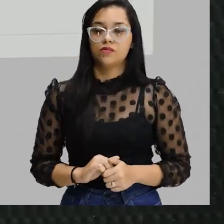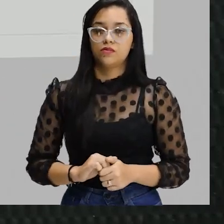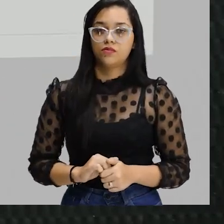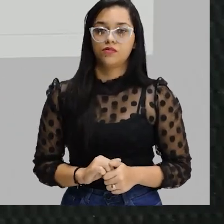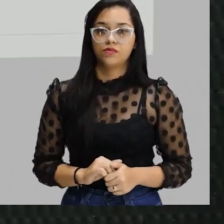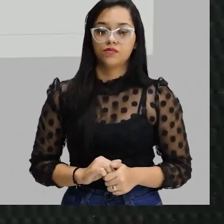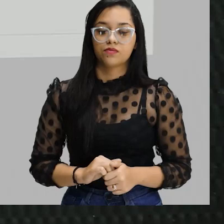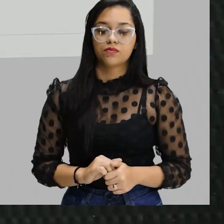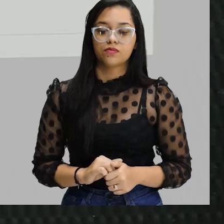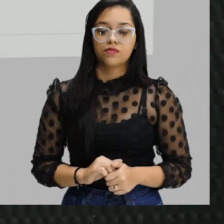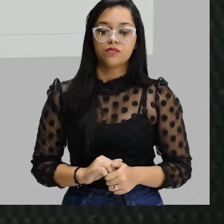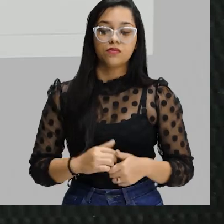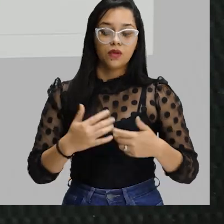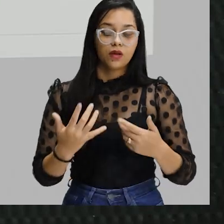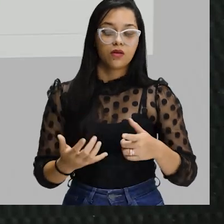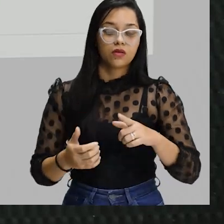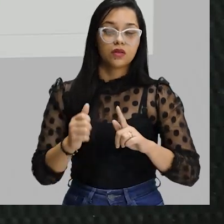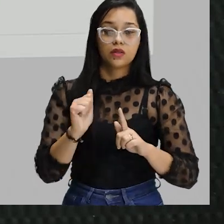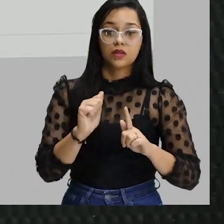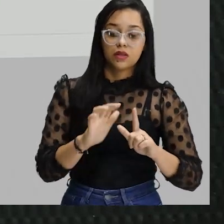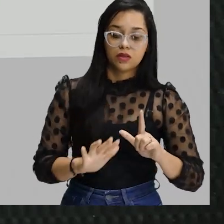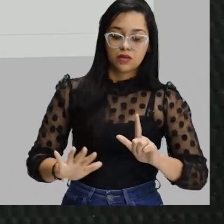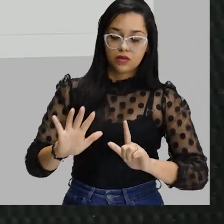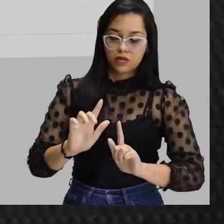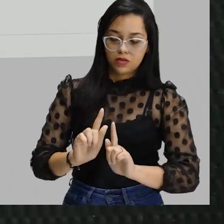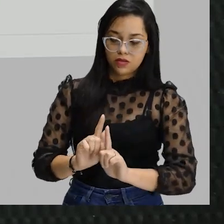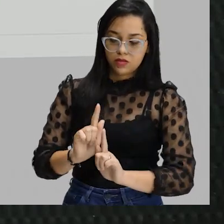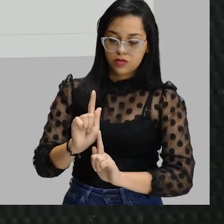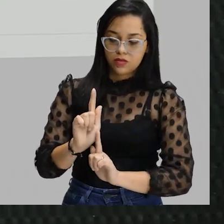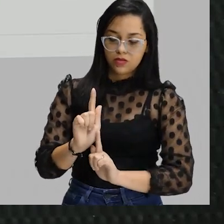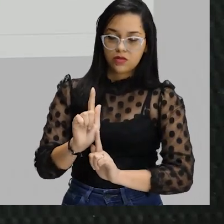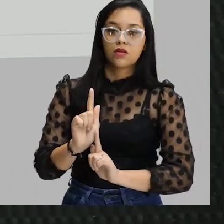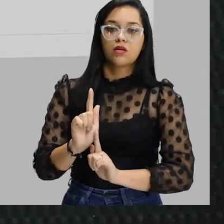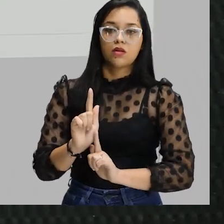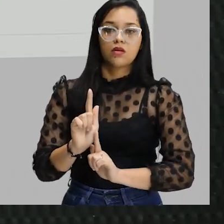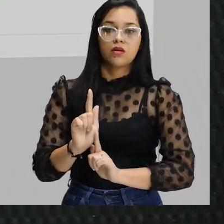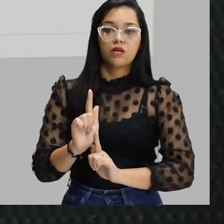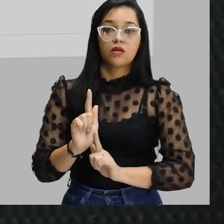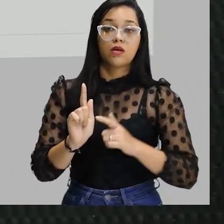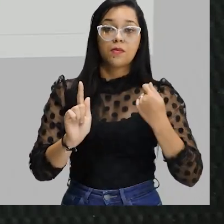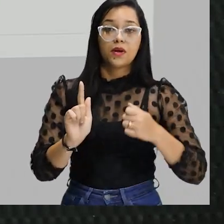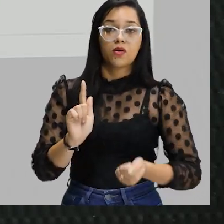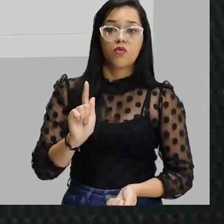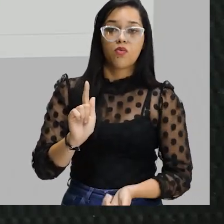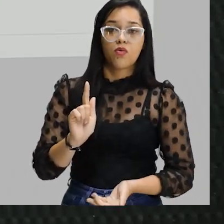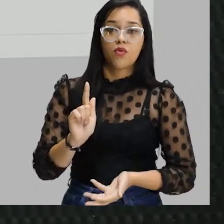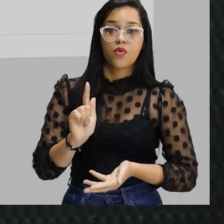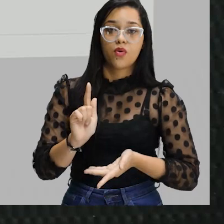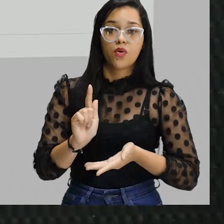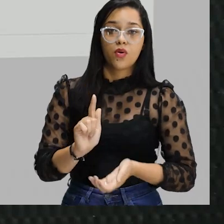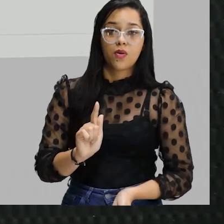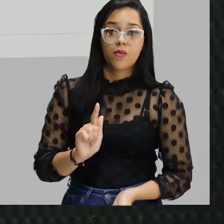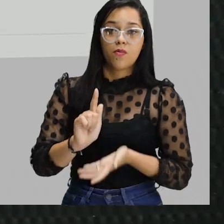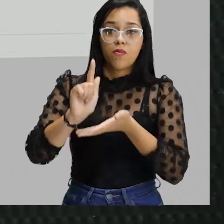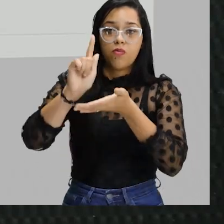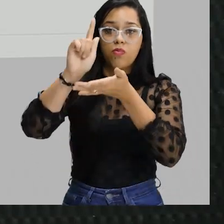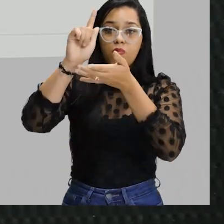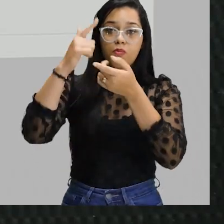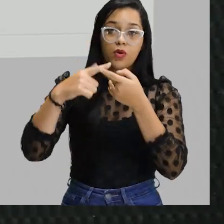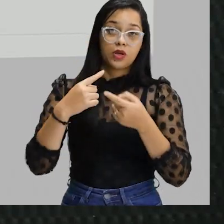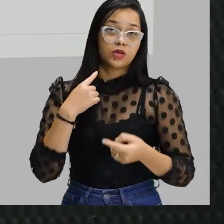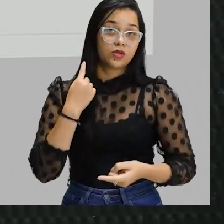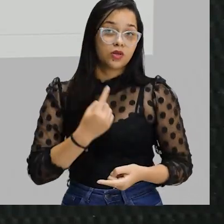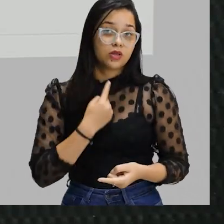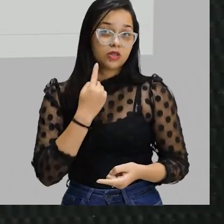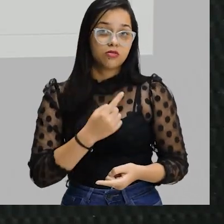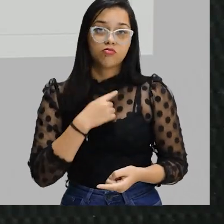Certo? Então, ele está na plataforma, paradinho. Ele precisa que alguma coisa empurre ele, porque ele sozinho